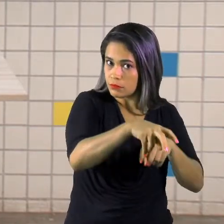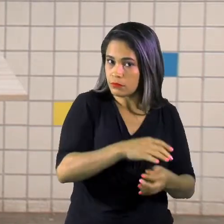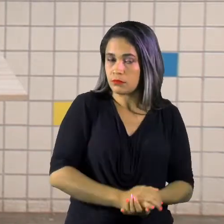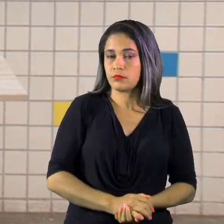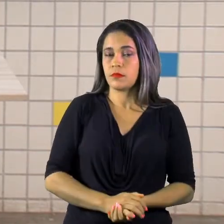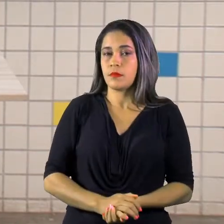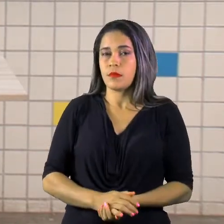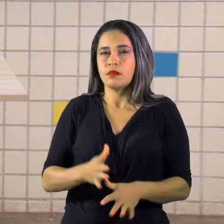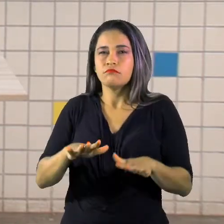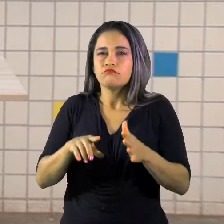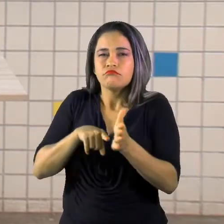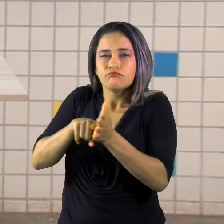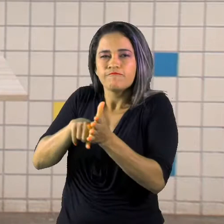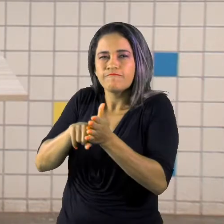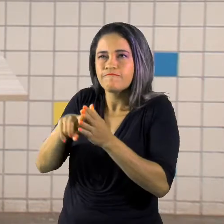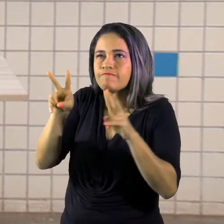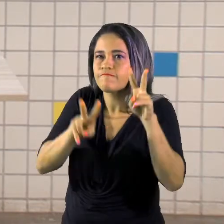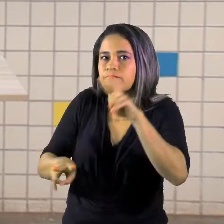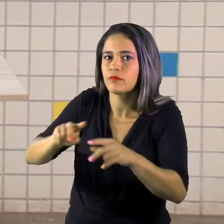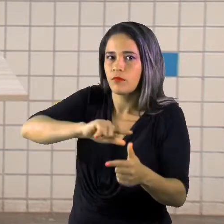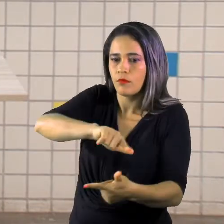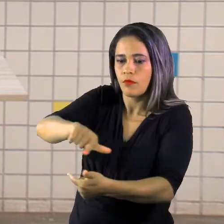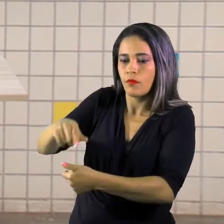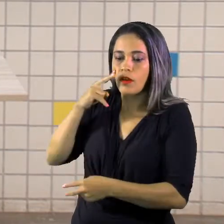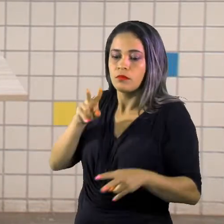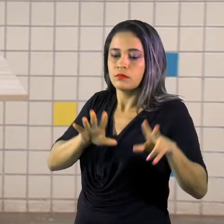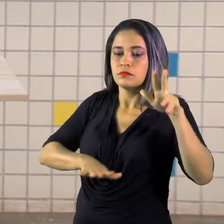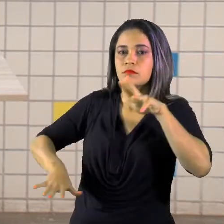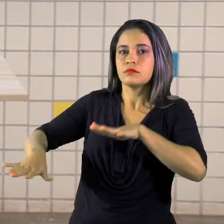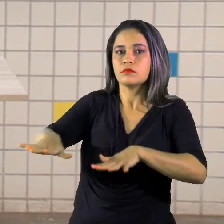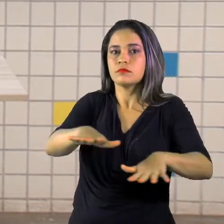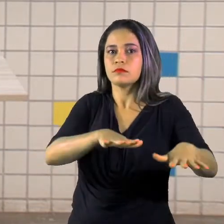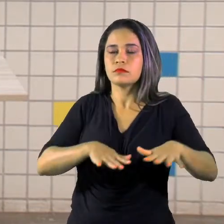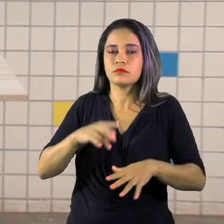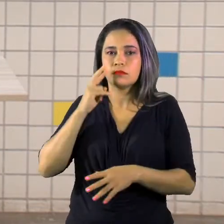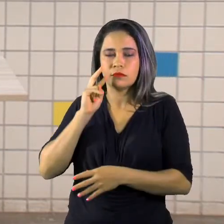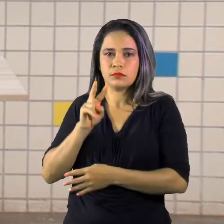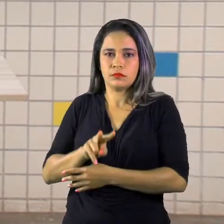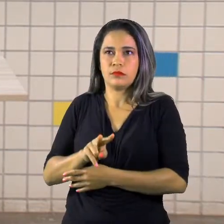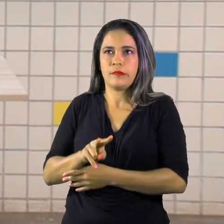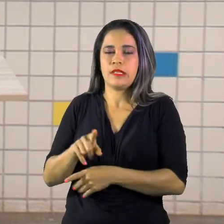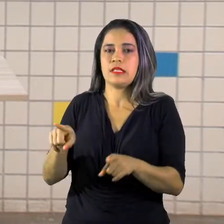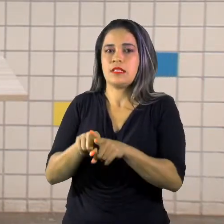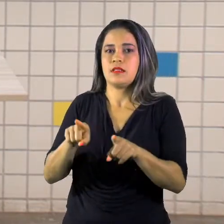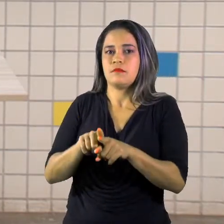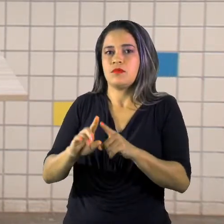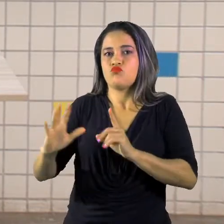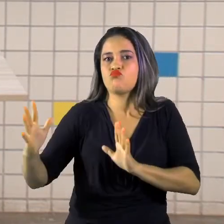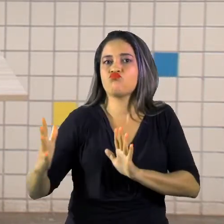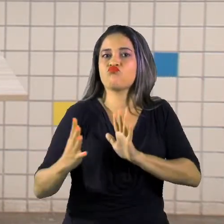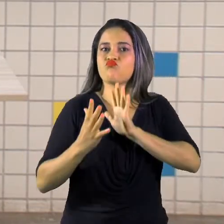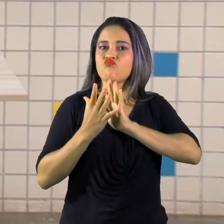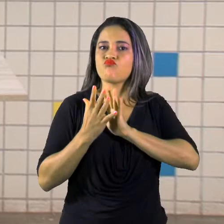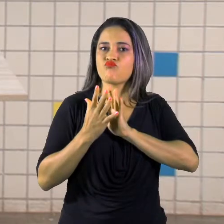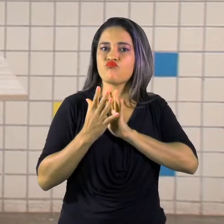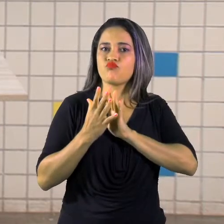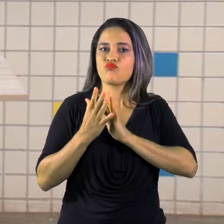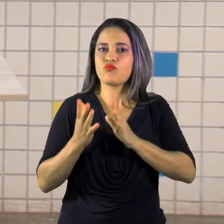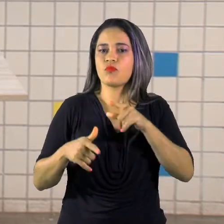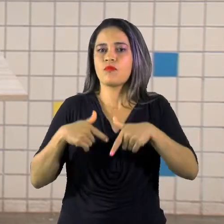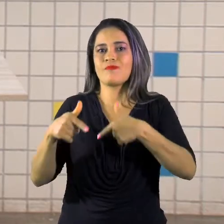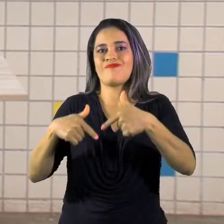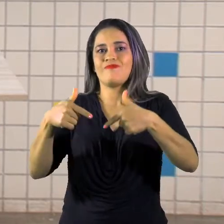dessa análise, desse olhar geográfico no espaço, nós vamos também estar vendo como que ela impactou nos modos de